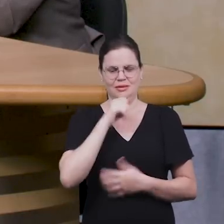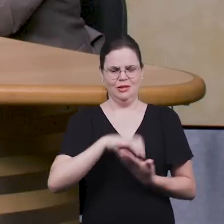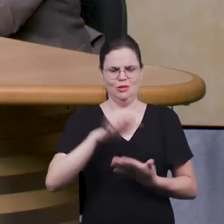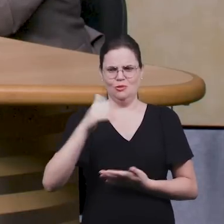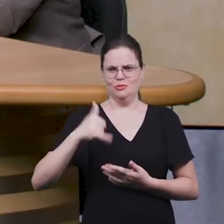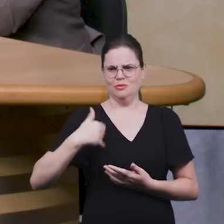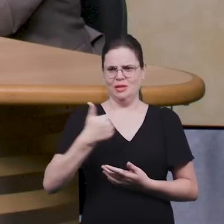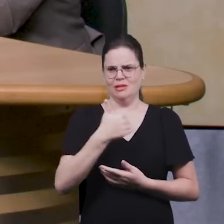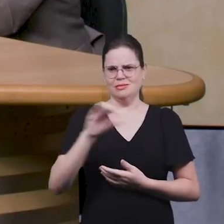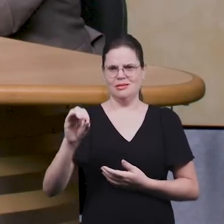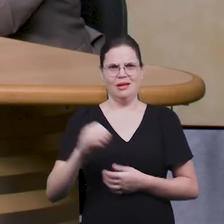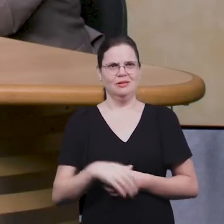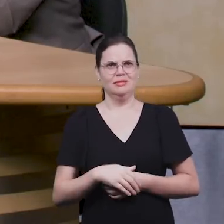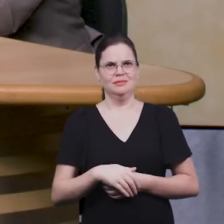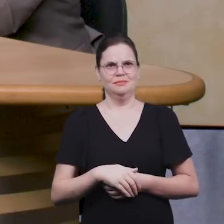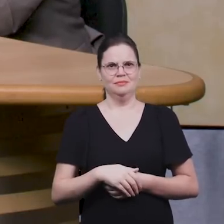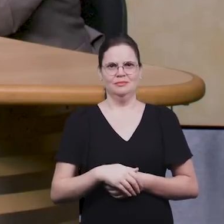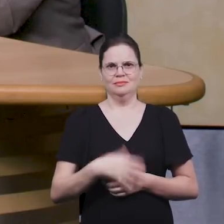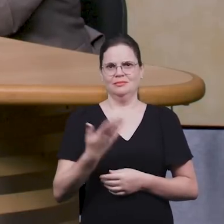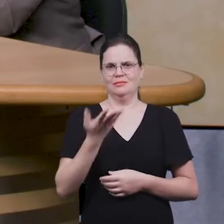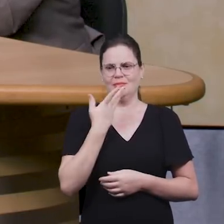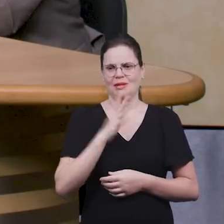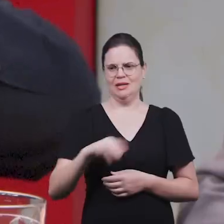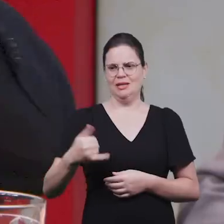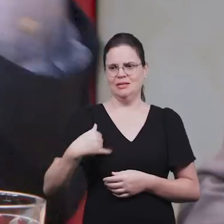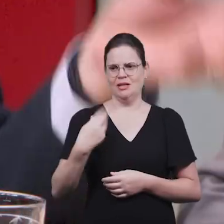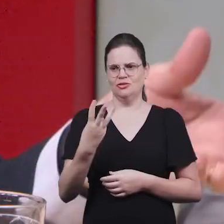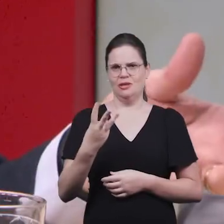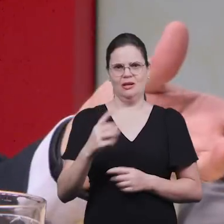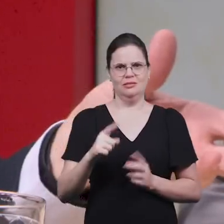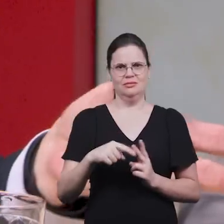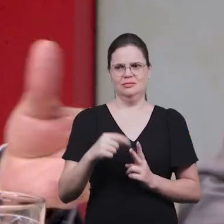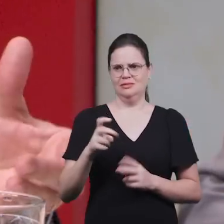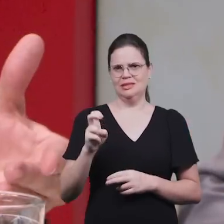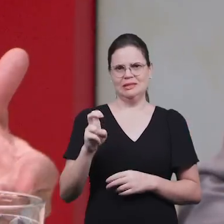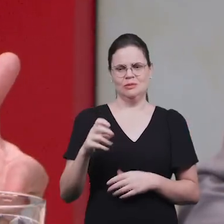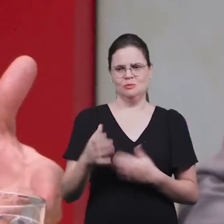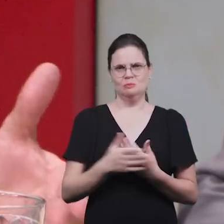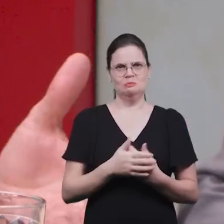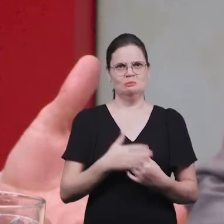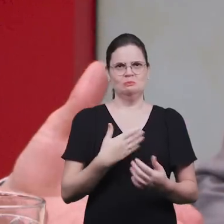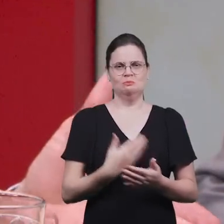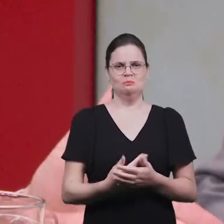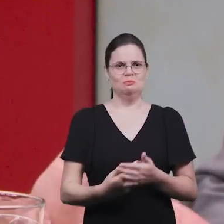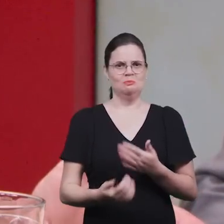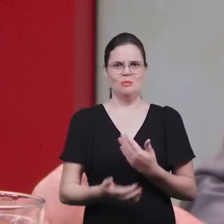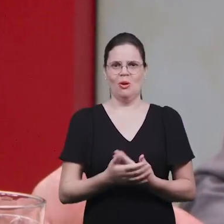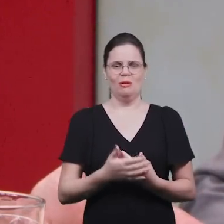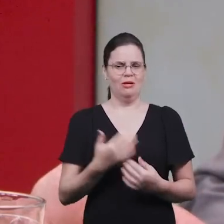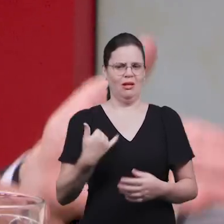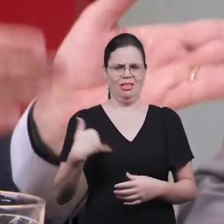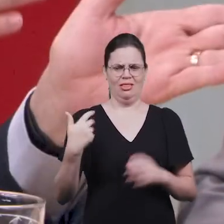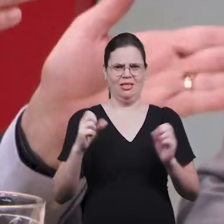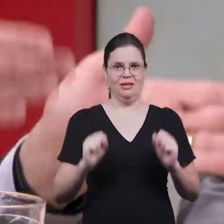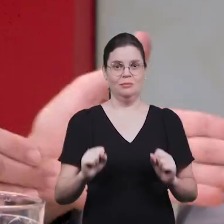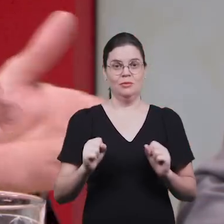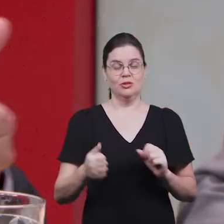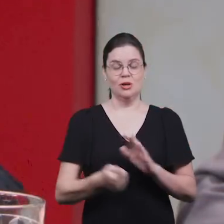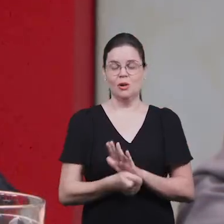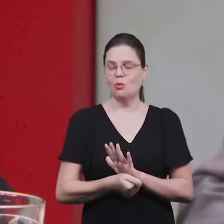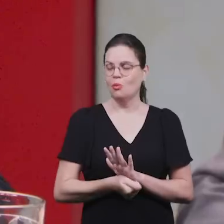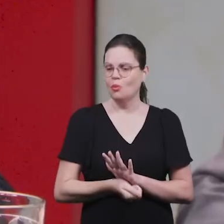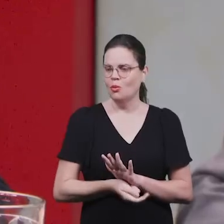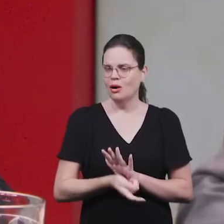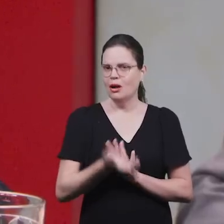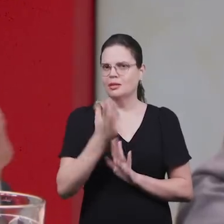idoso de 100 anos, a criança de 3 anos, de 5 anos. E quantas experiências nós vimos